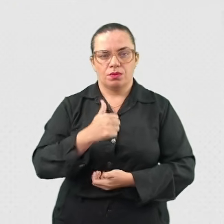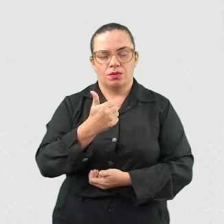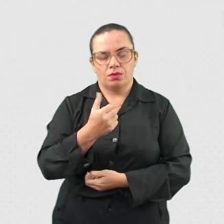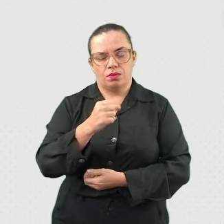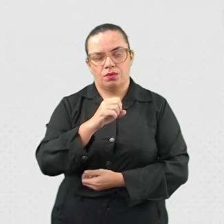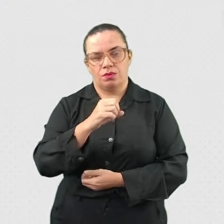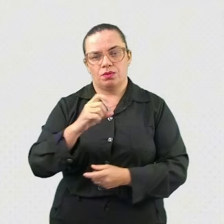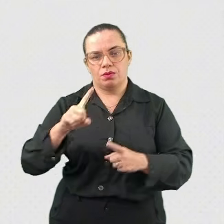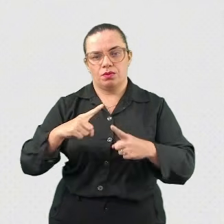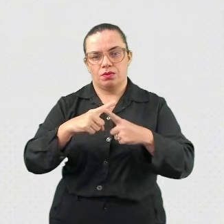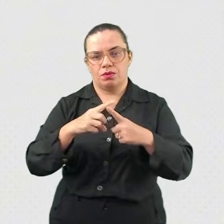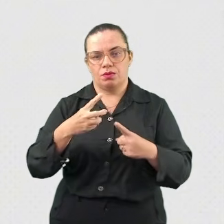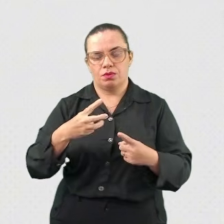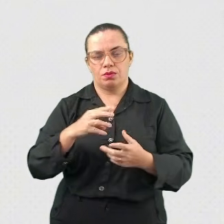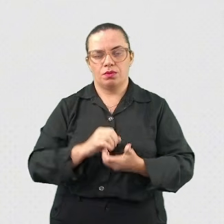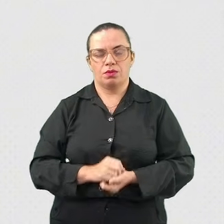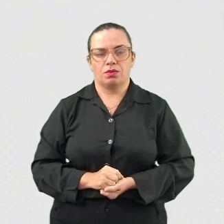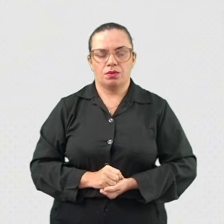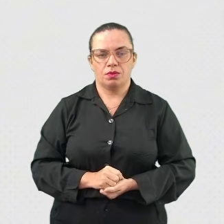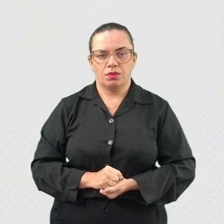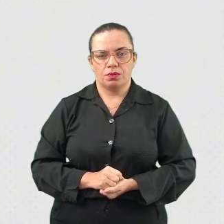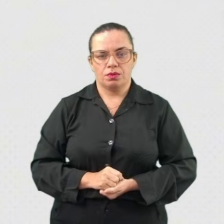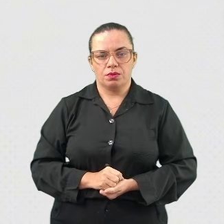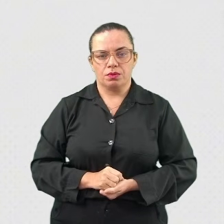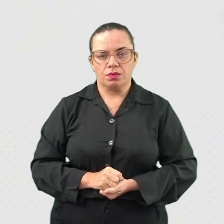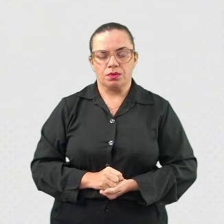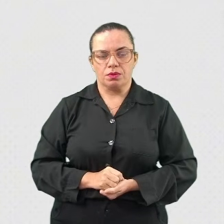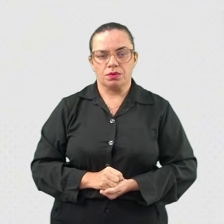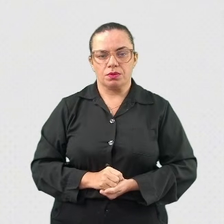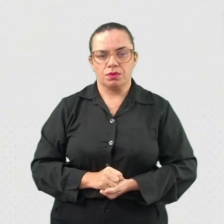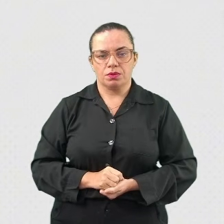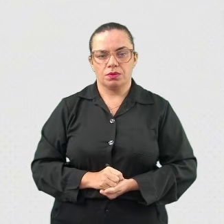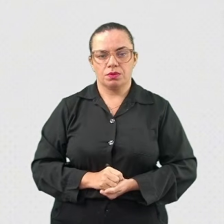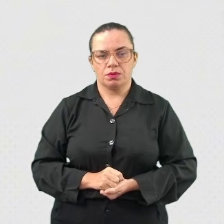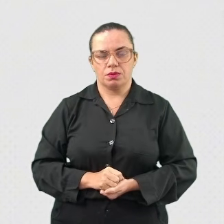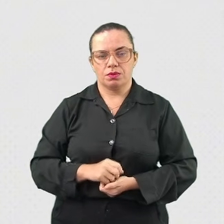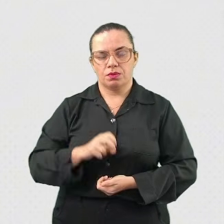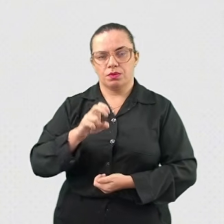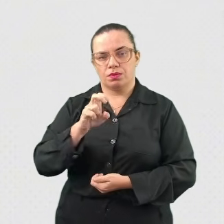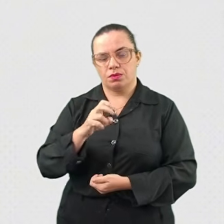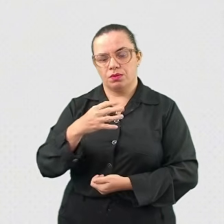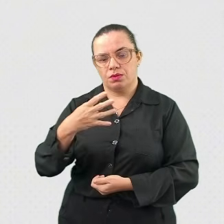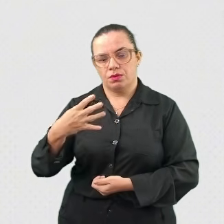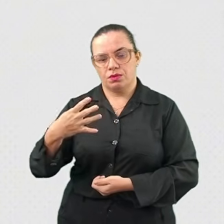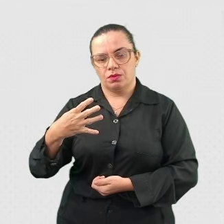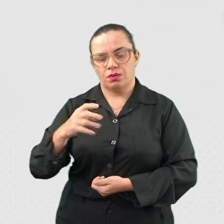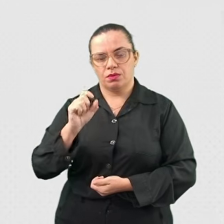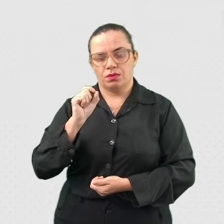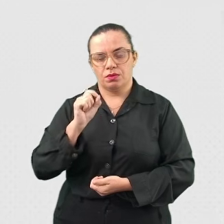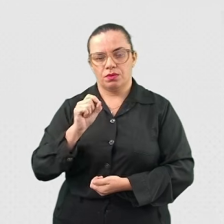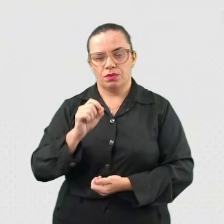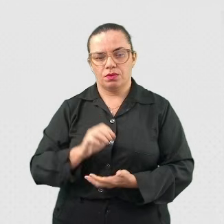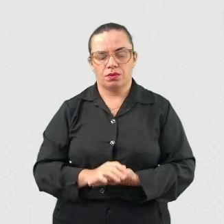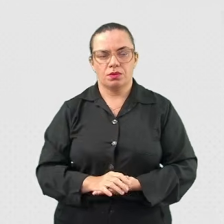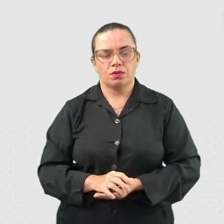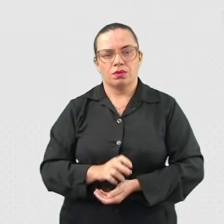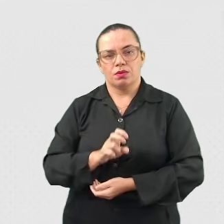3, 24, fica 4, vão 2, 54, né? 54